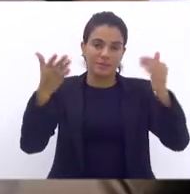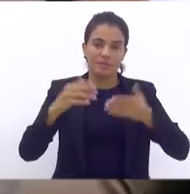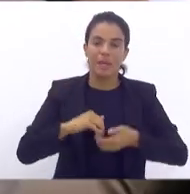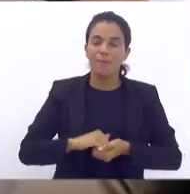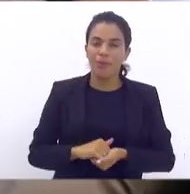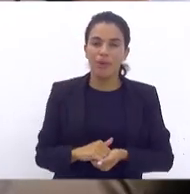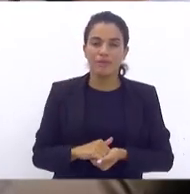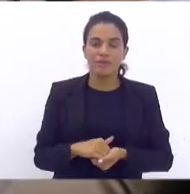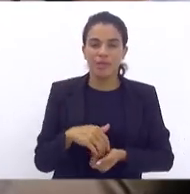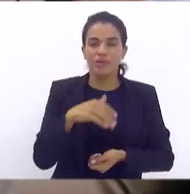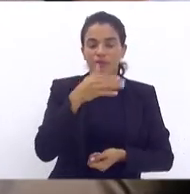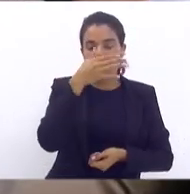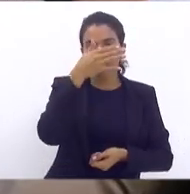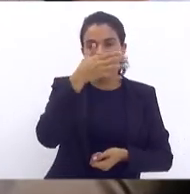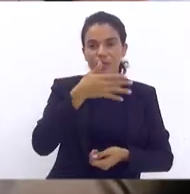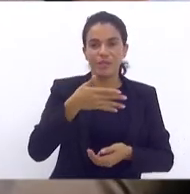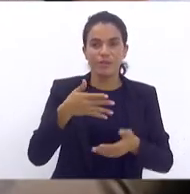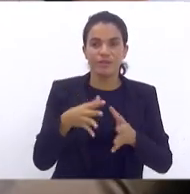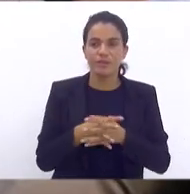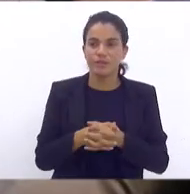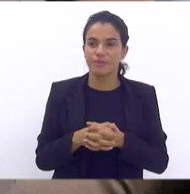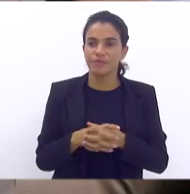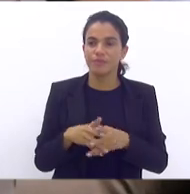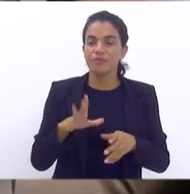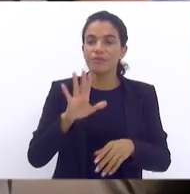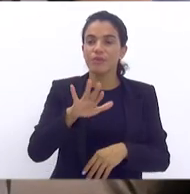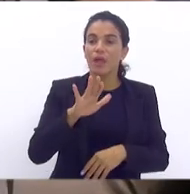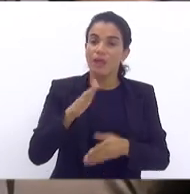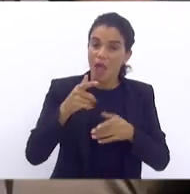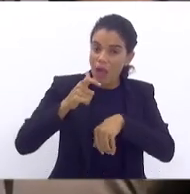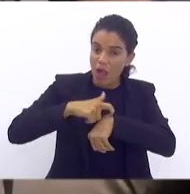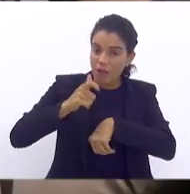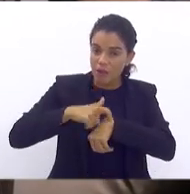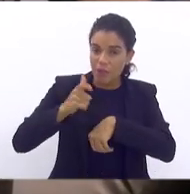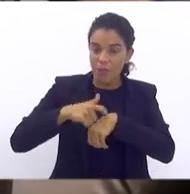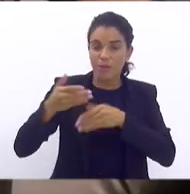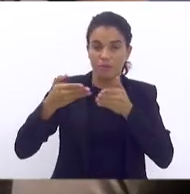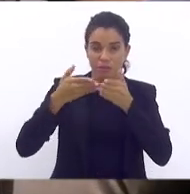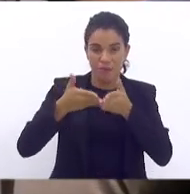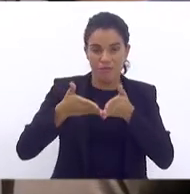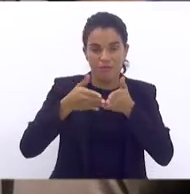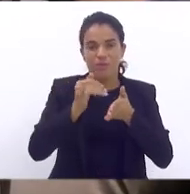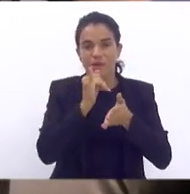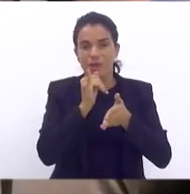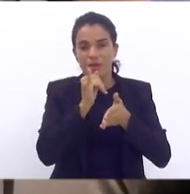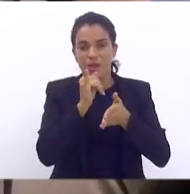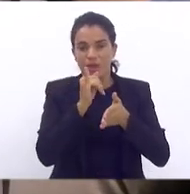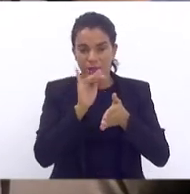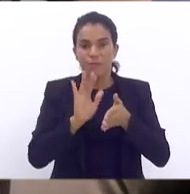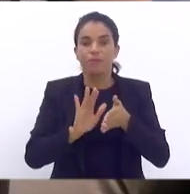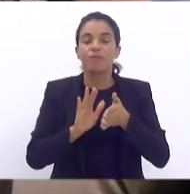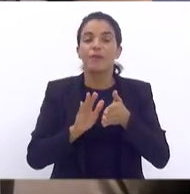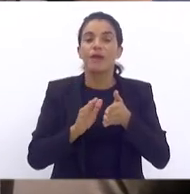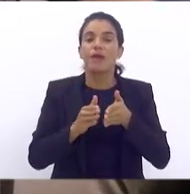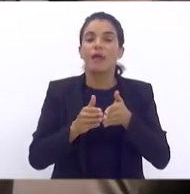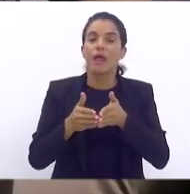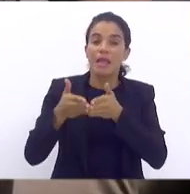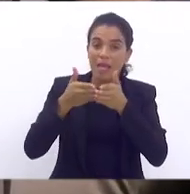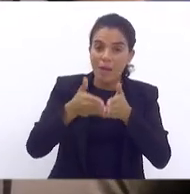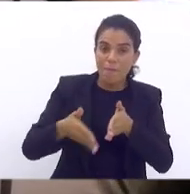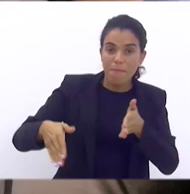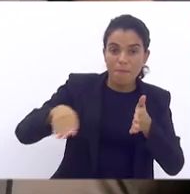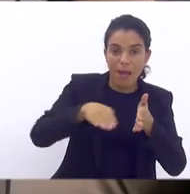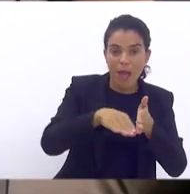uma guinada franca, por exemplo, para a entrada num porto. A partir do momento que esse navio, por exemplo, precisa arribar no porto